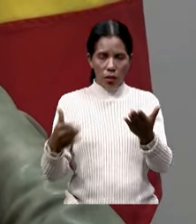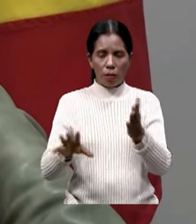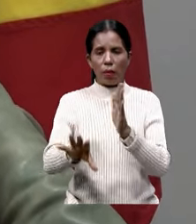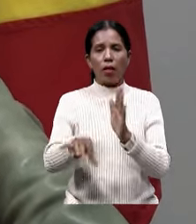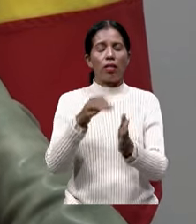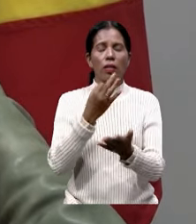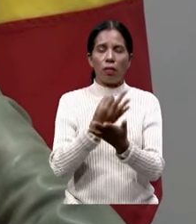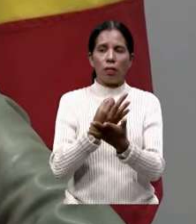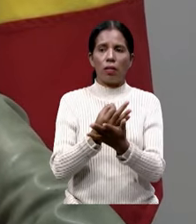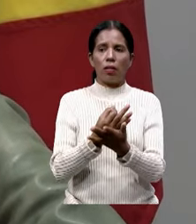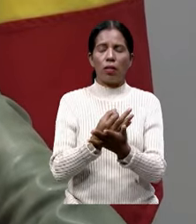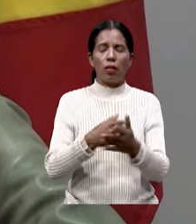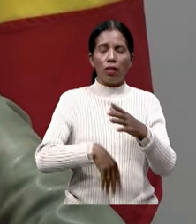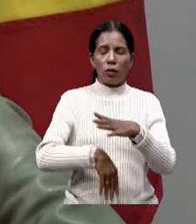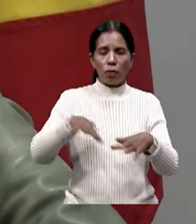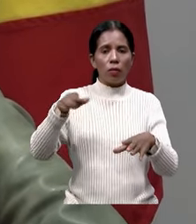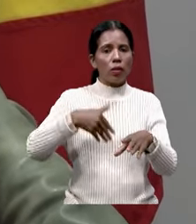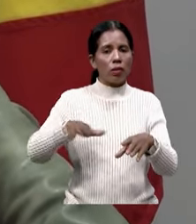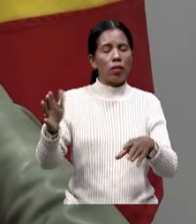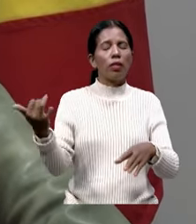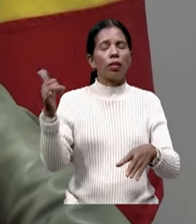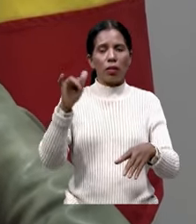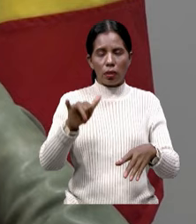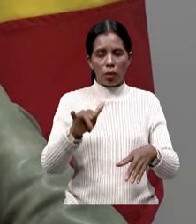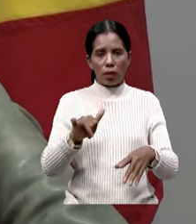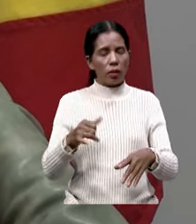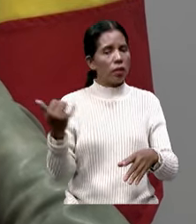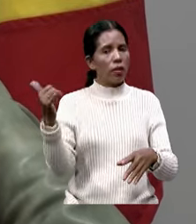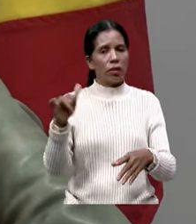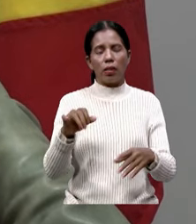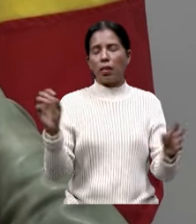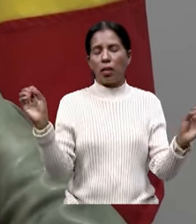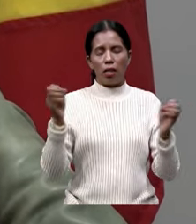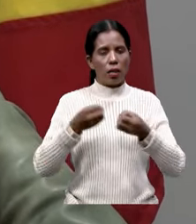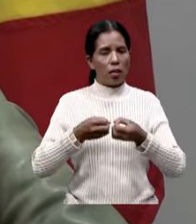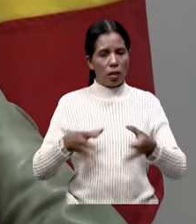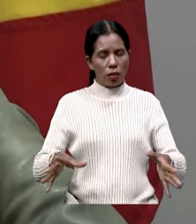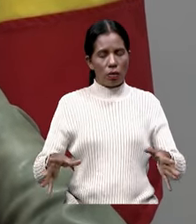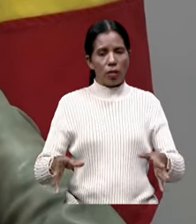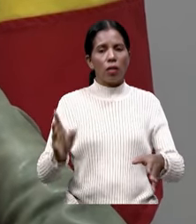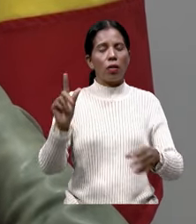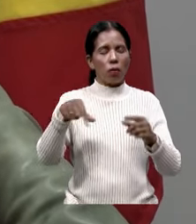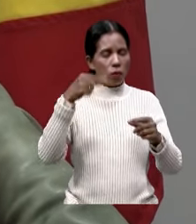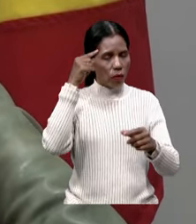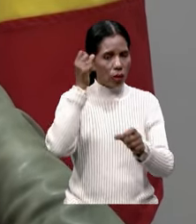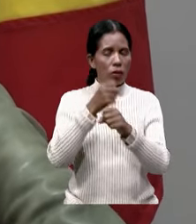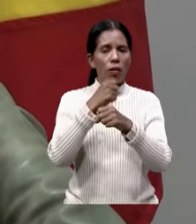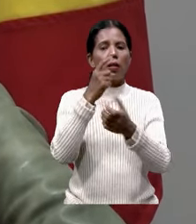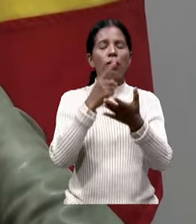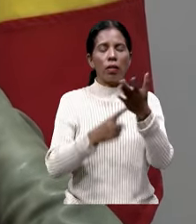osso. Duni saiti a sira, sira la con mei vida ne. Significa governo a talo sede va